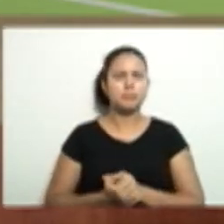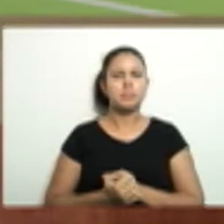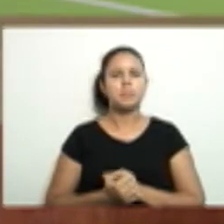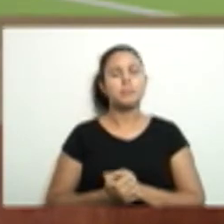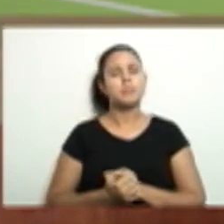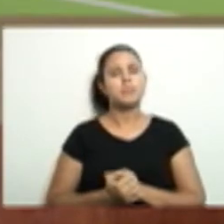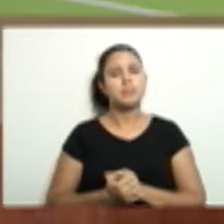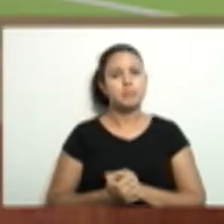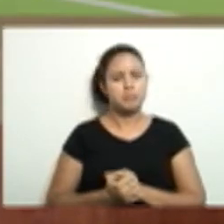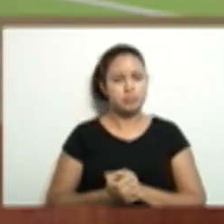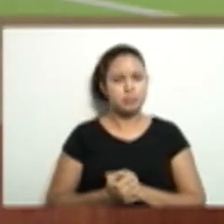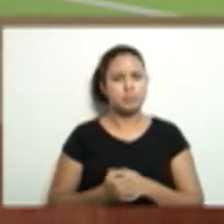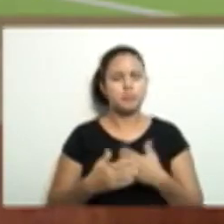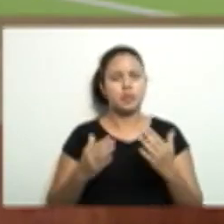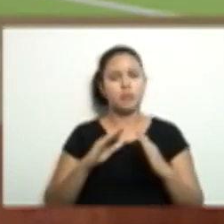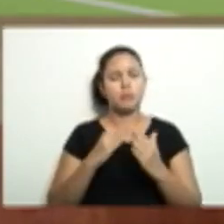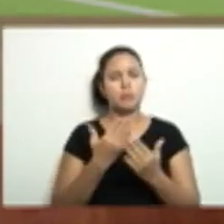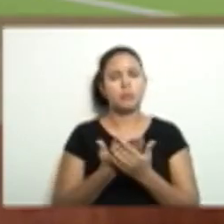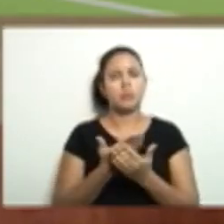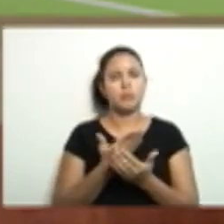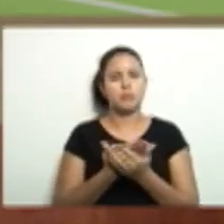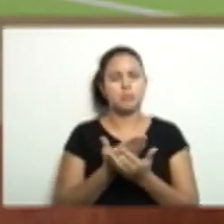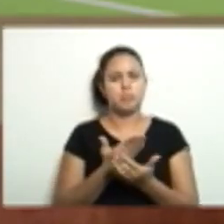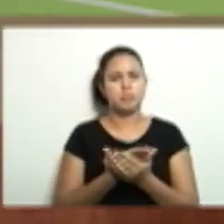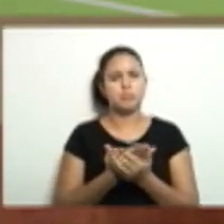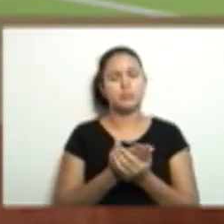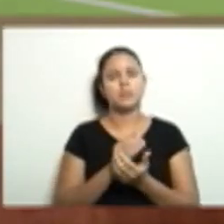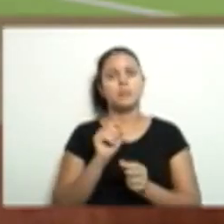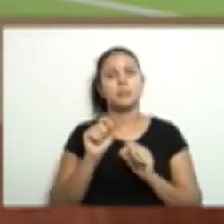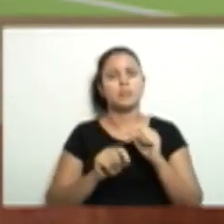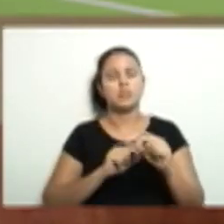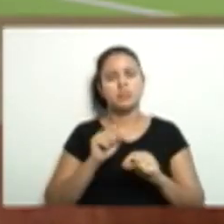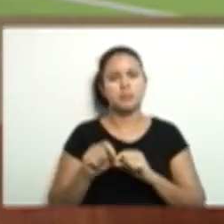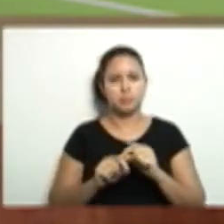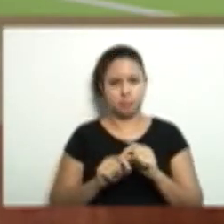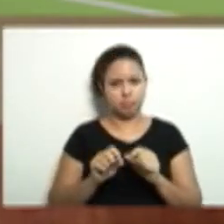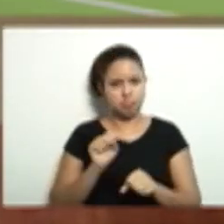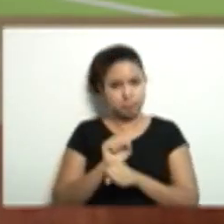Elas falam de que escola? Gerem... Só um instantinho.